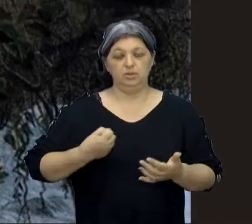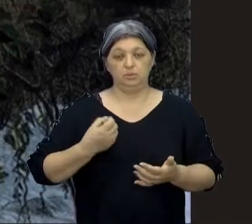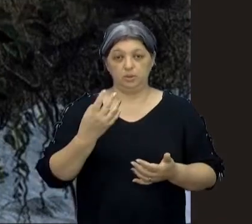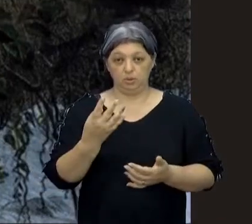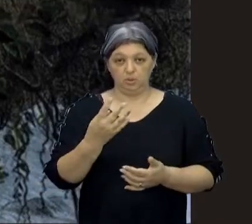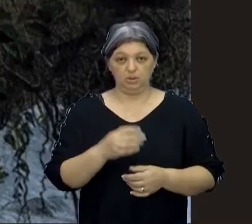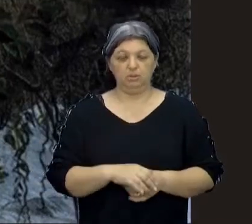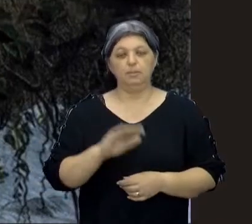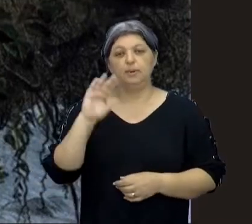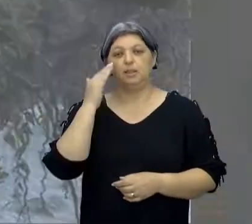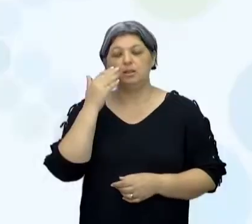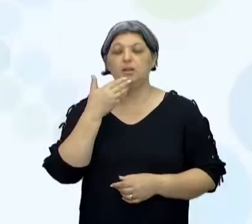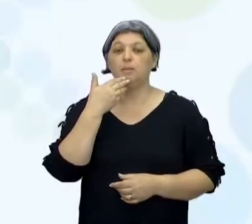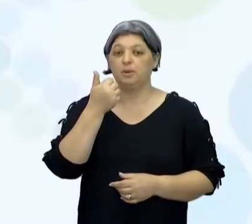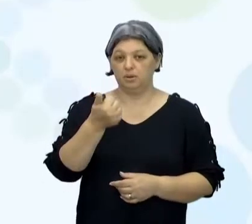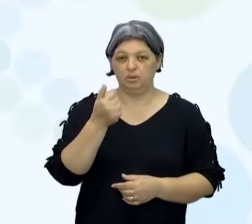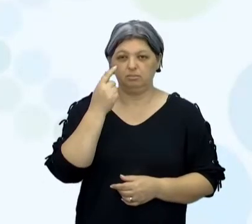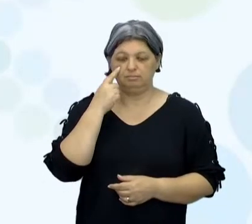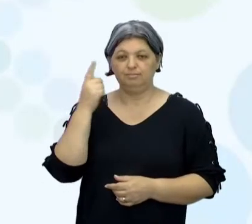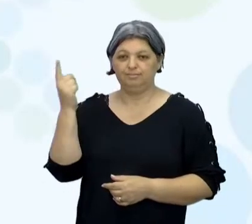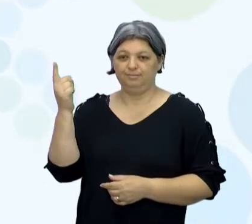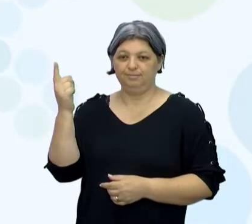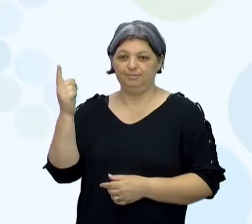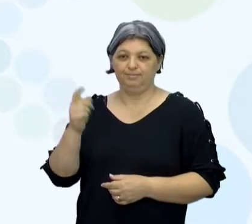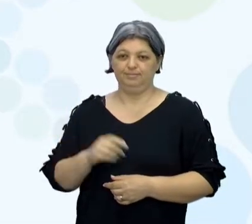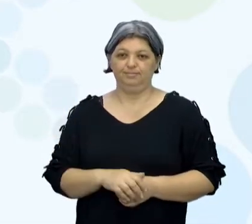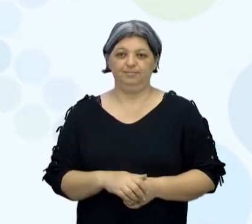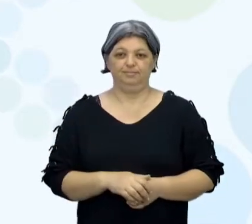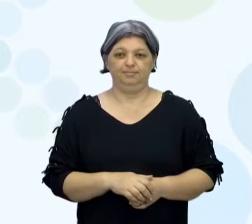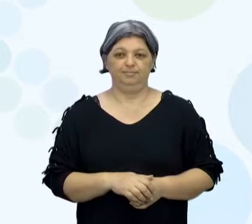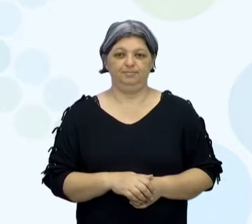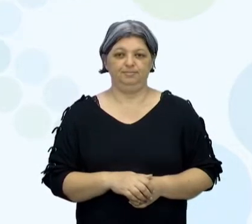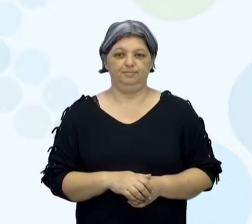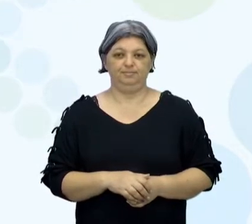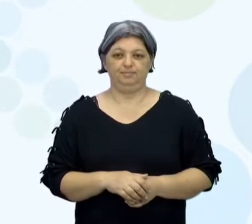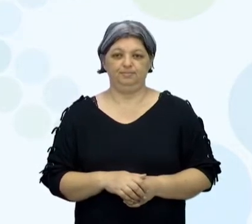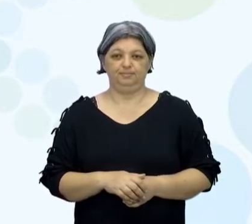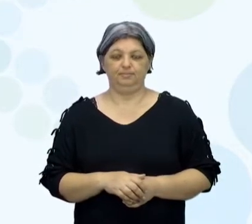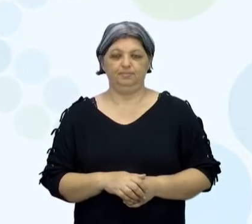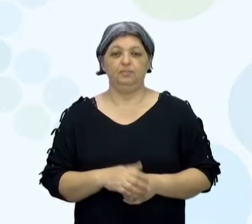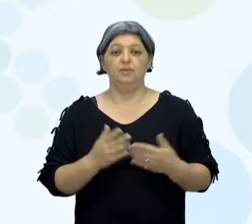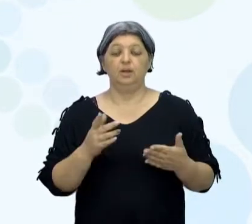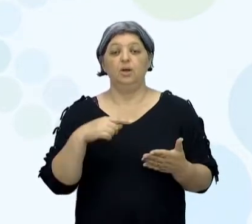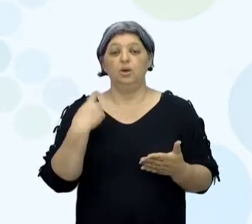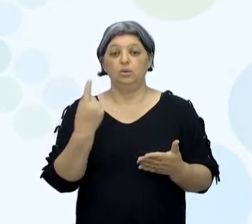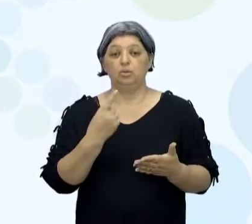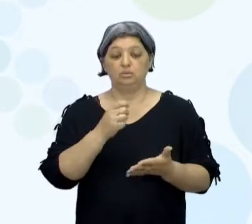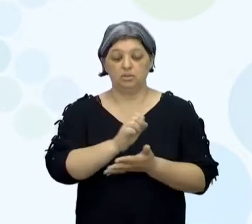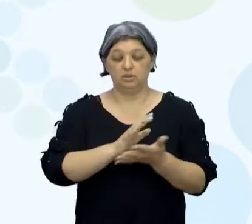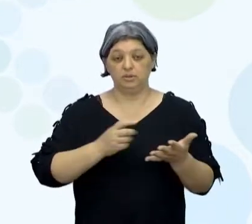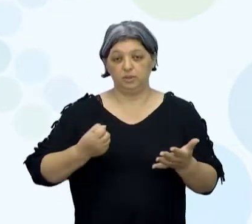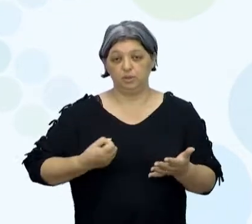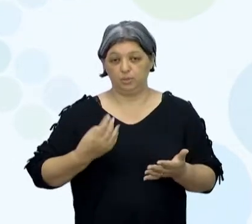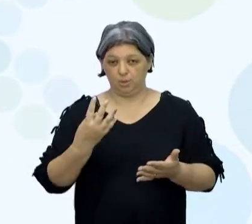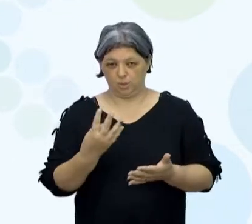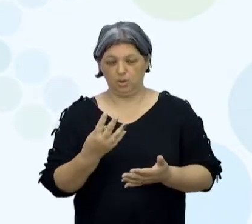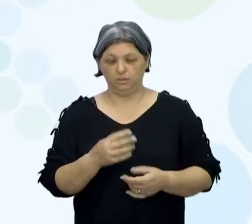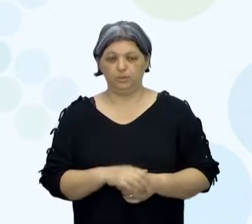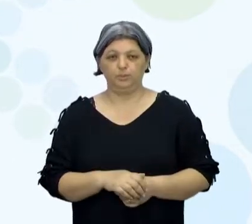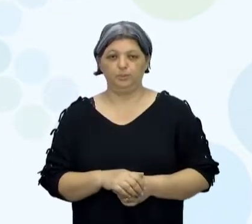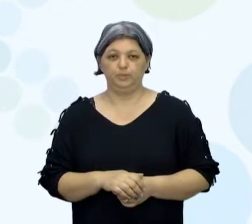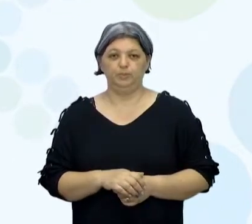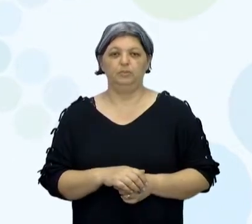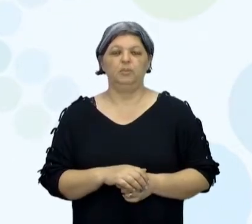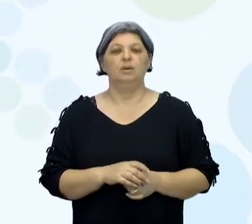para entender melhor tá aí na tela para vocês então a nossa atividade 4 seria então aí